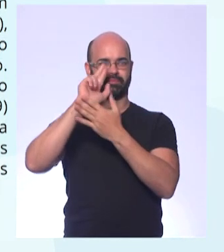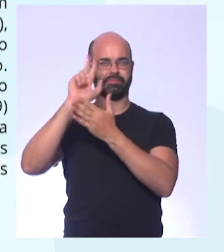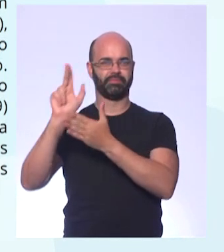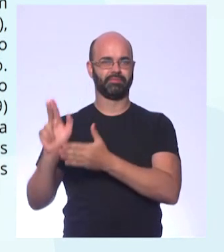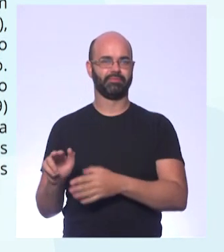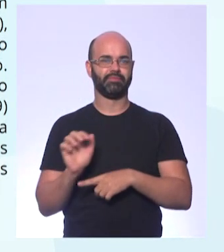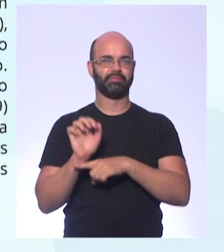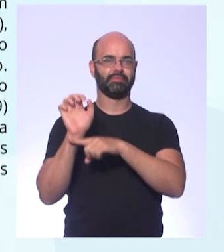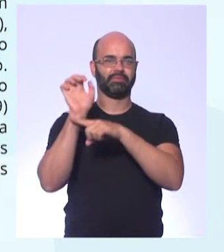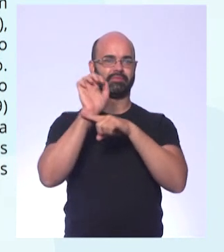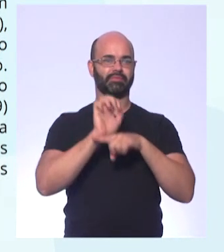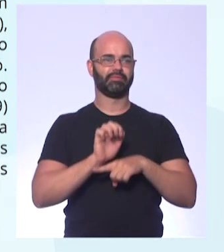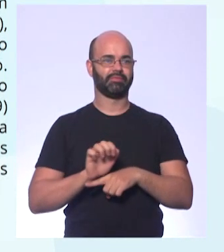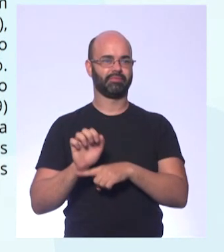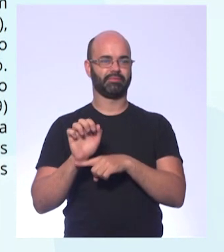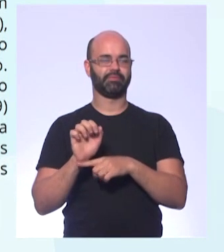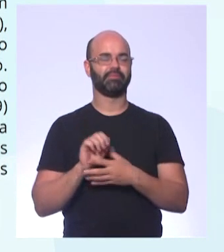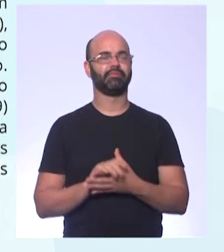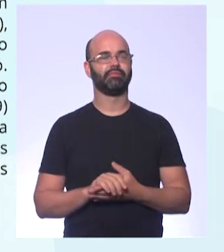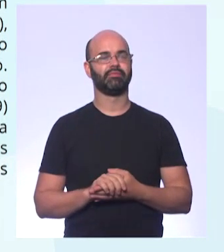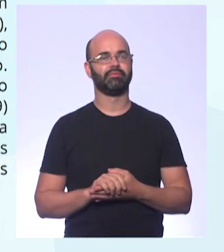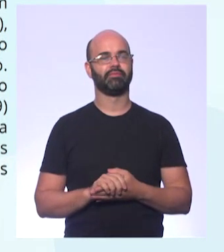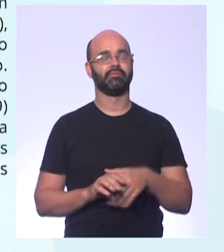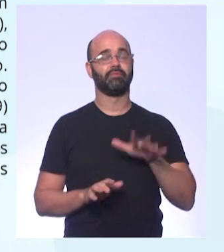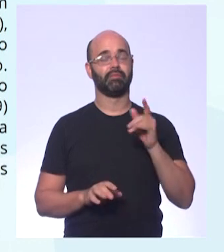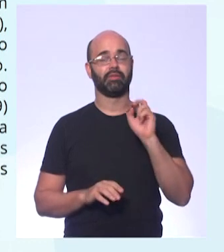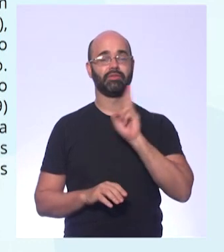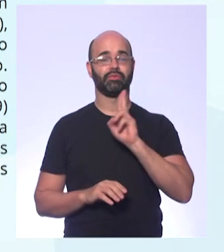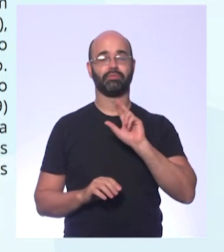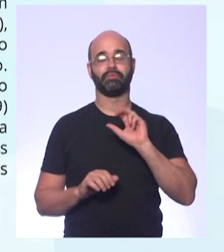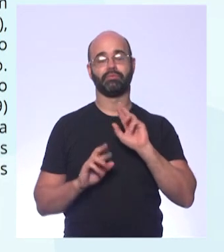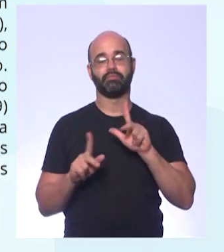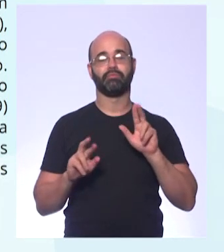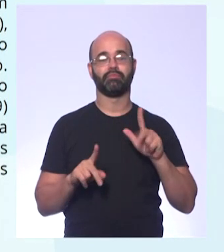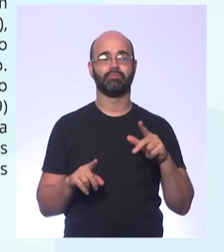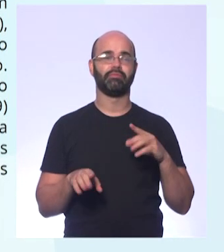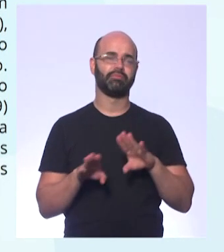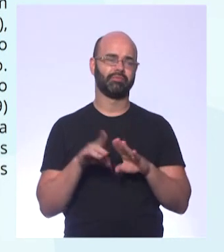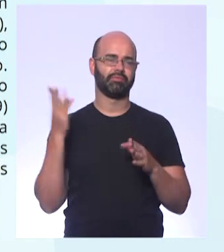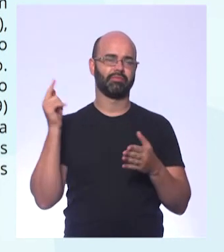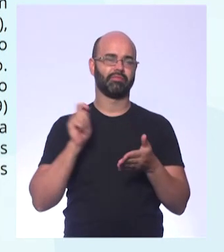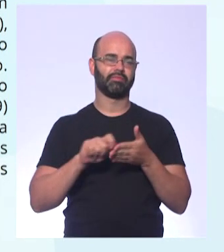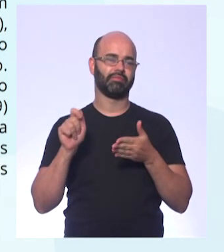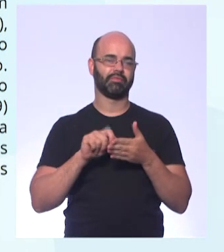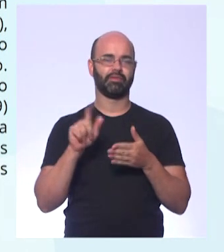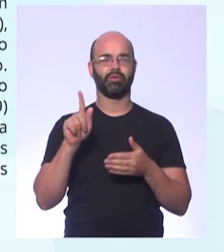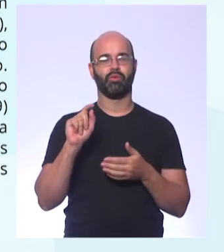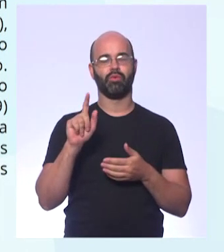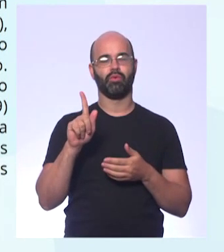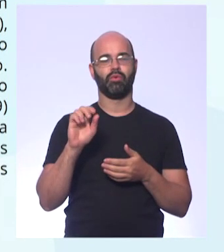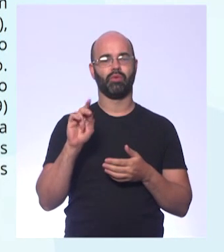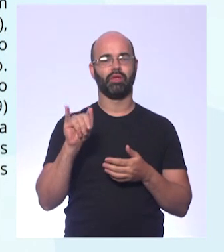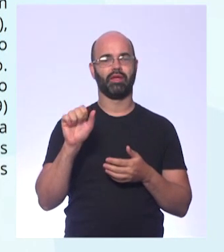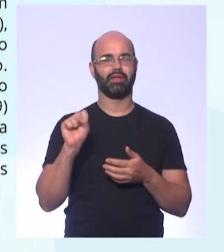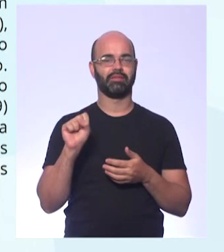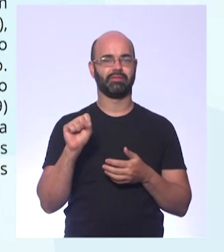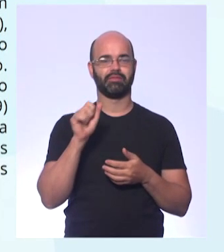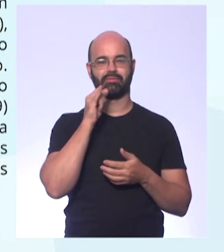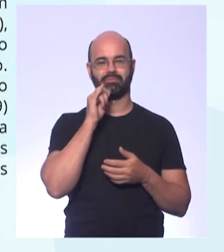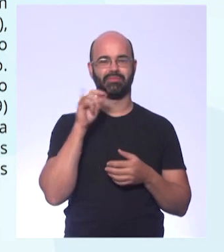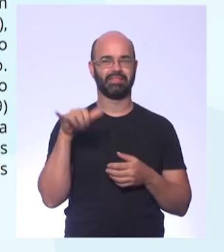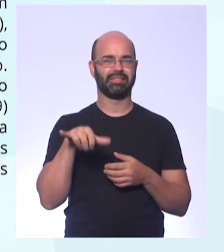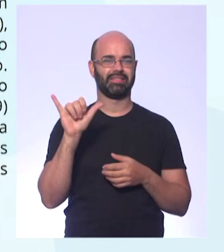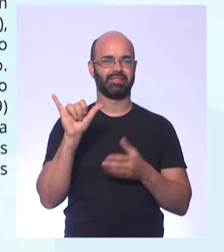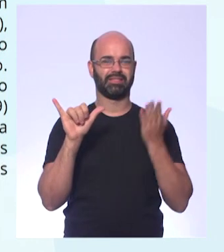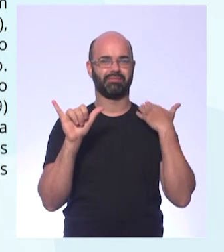que alguns aí, né, com denominações diferentes, até pela questão da grafia da época, né, Goiás, né, por exemplo, com Y,